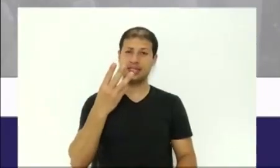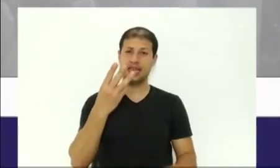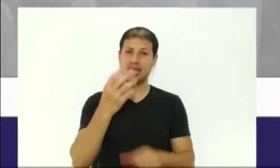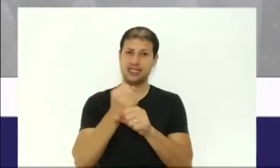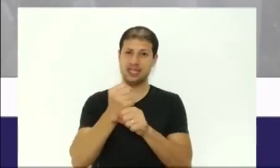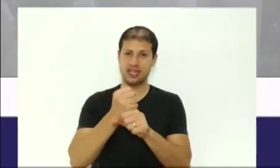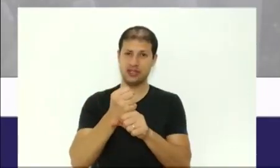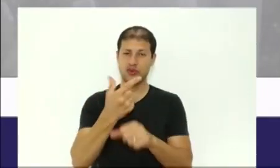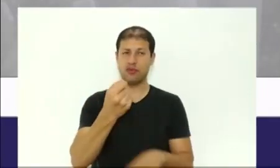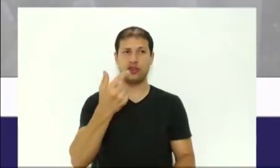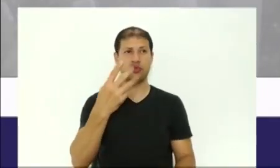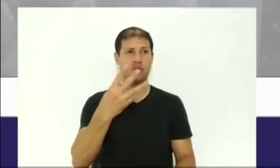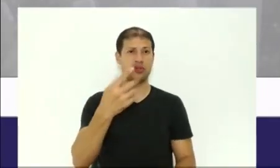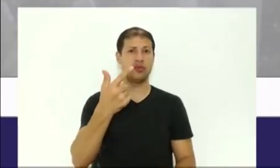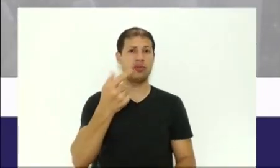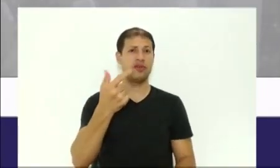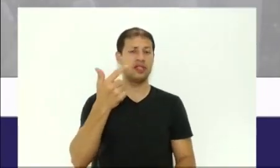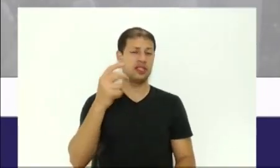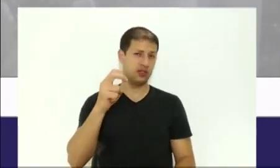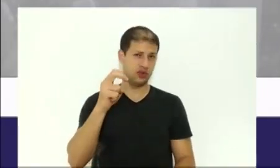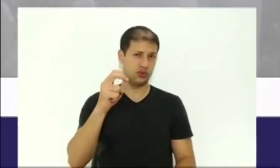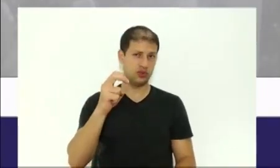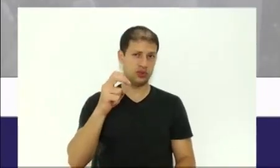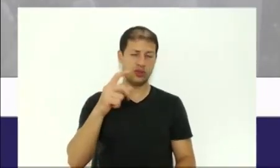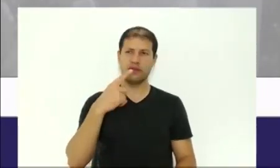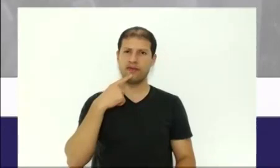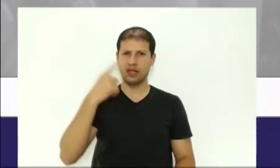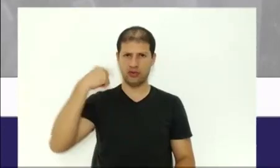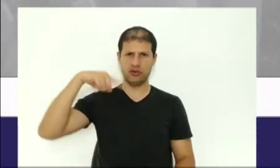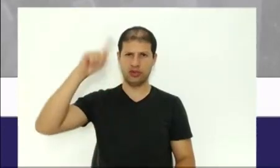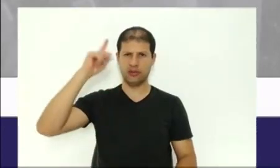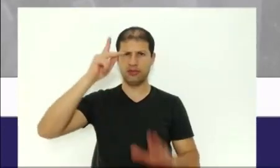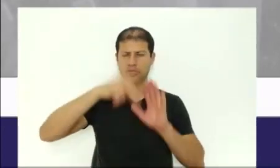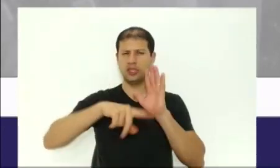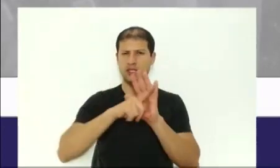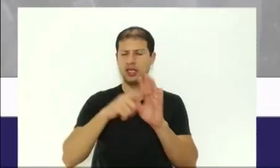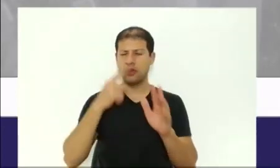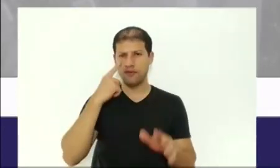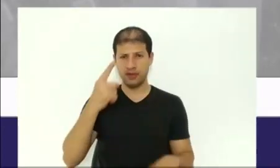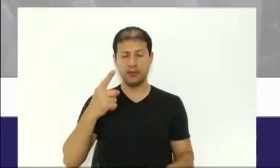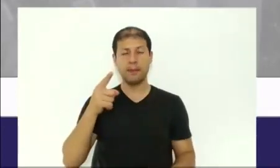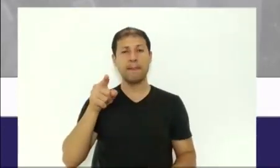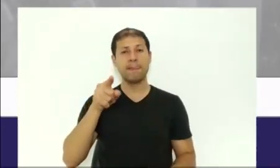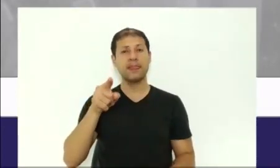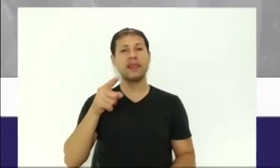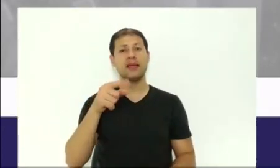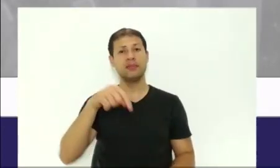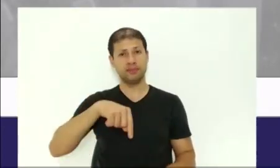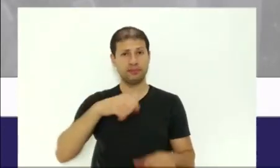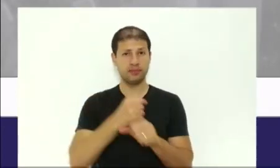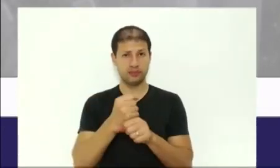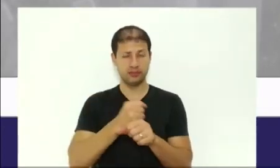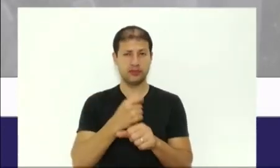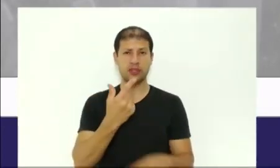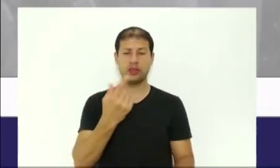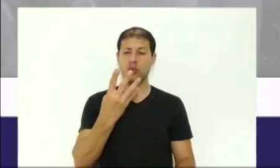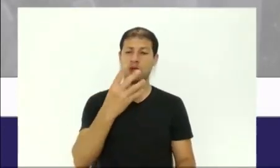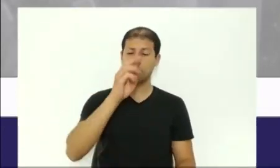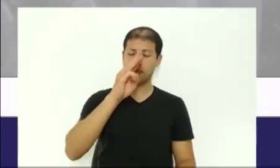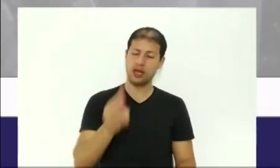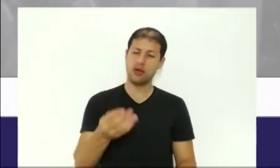E quando eu olhei o projeto de lei na semana passada, foi isso que eu verifiquei, que nesse ano estava avaliado em